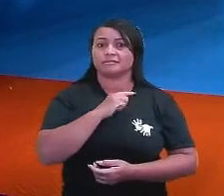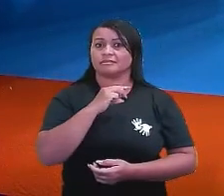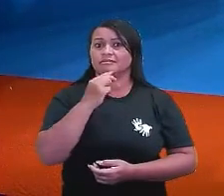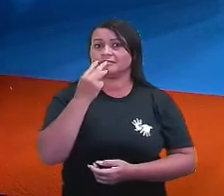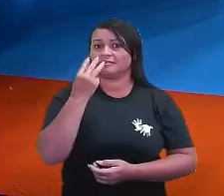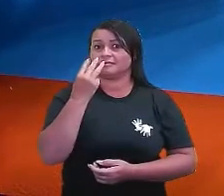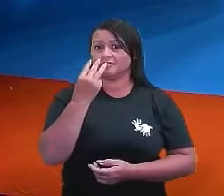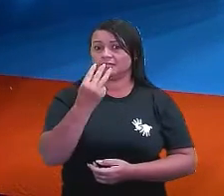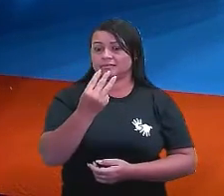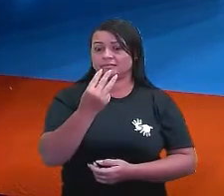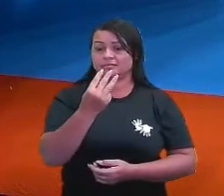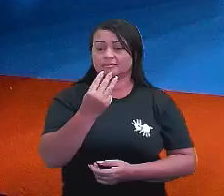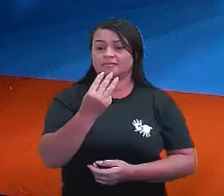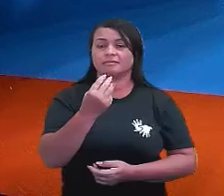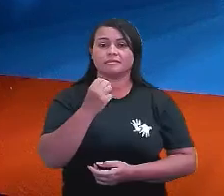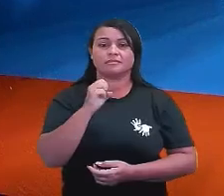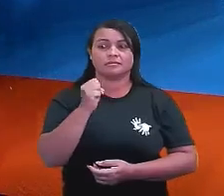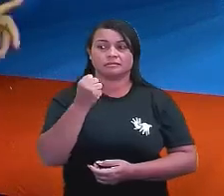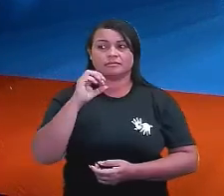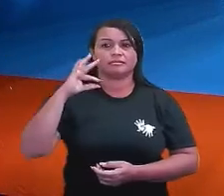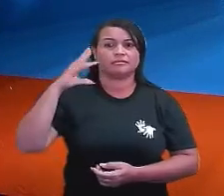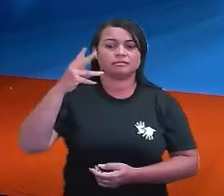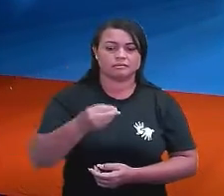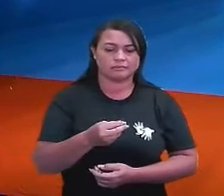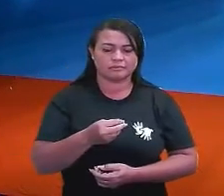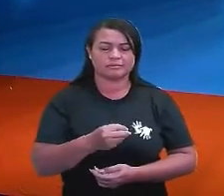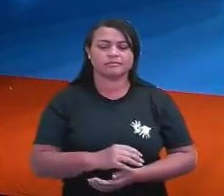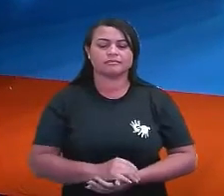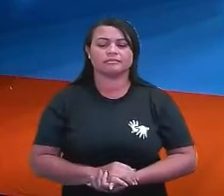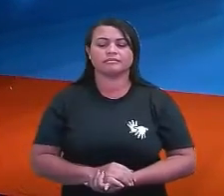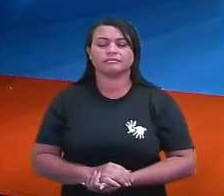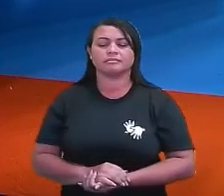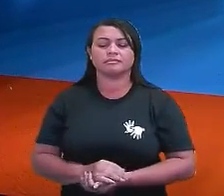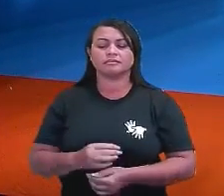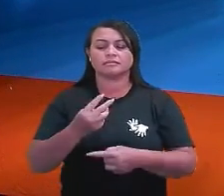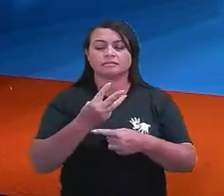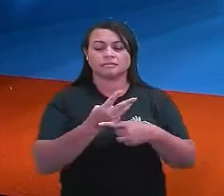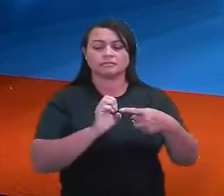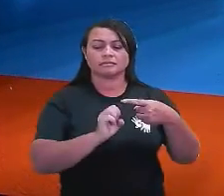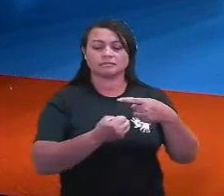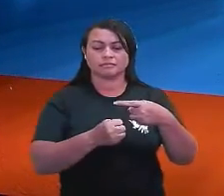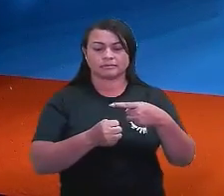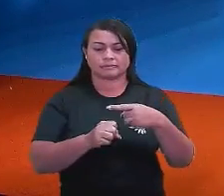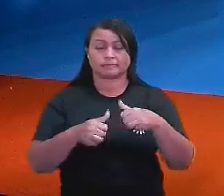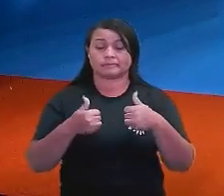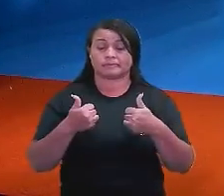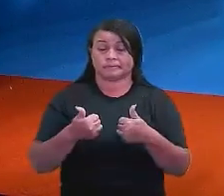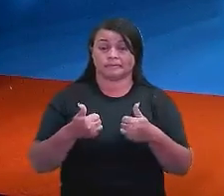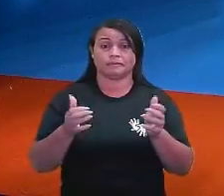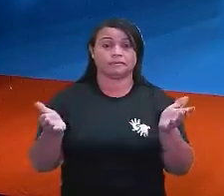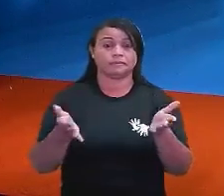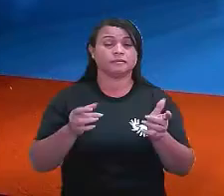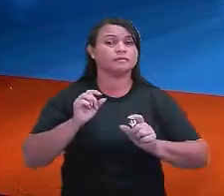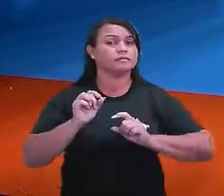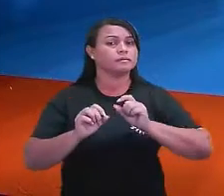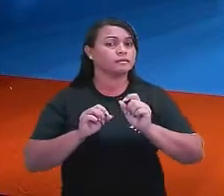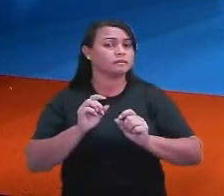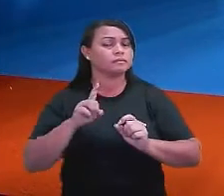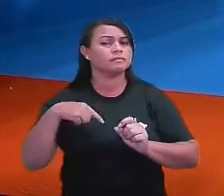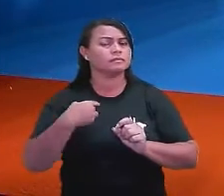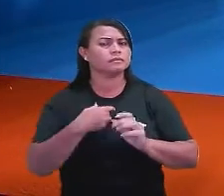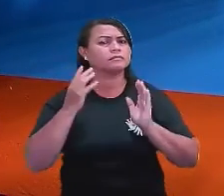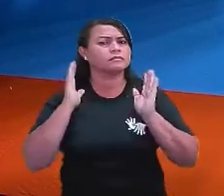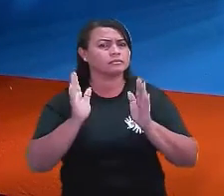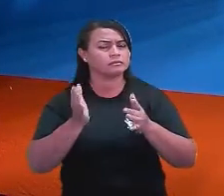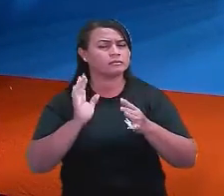3 de 8, tá? 3 de 8. Pronto. A gente já